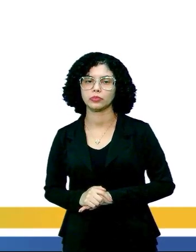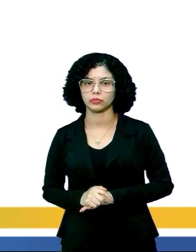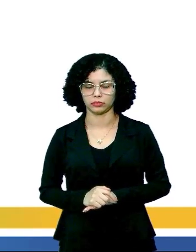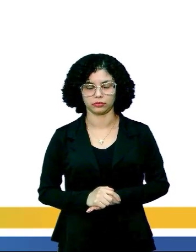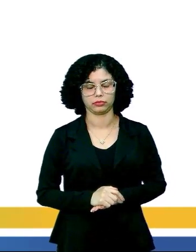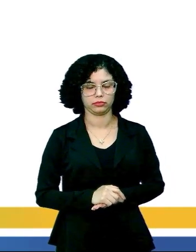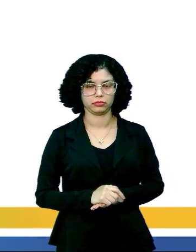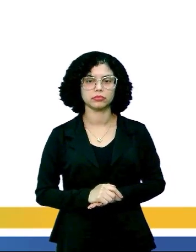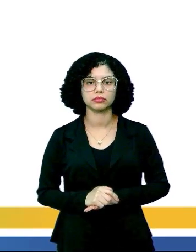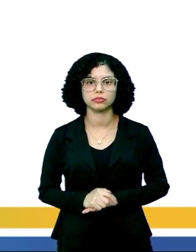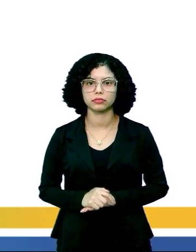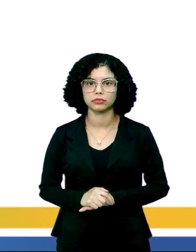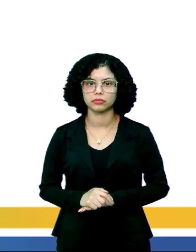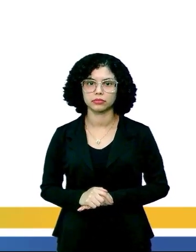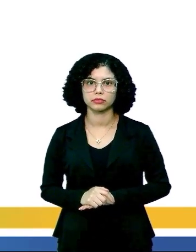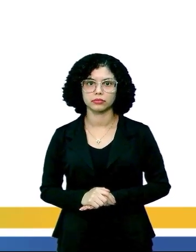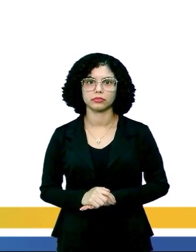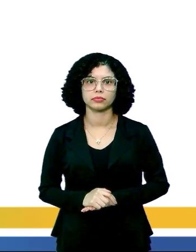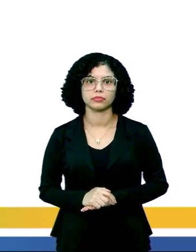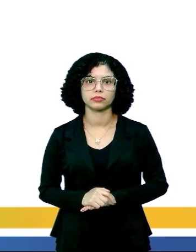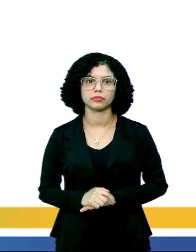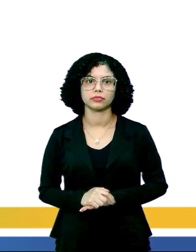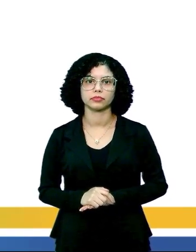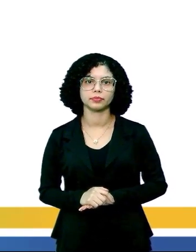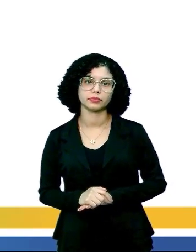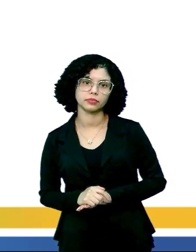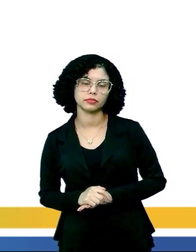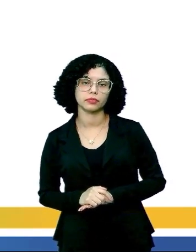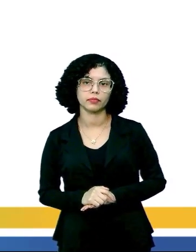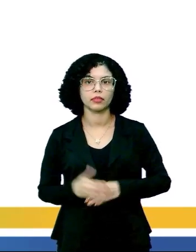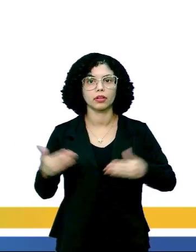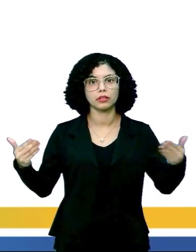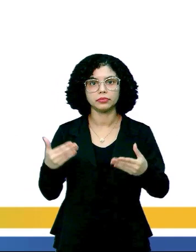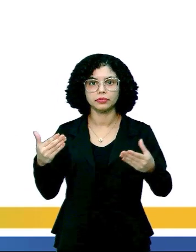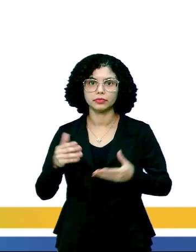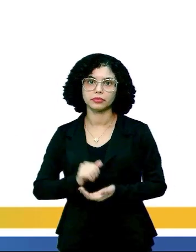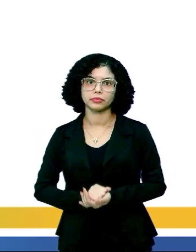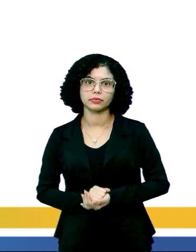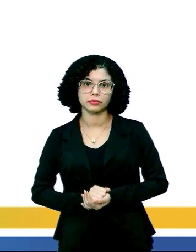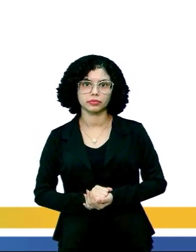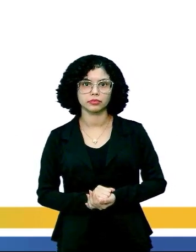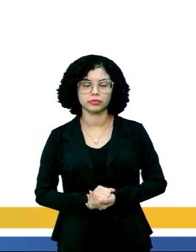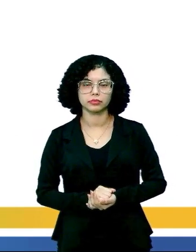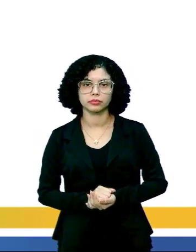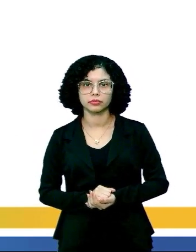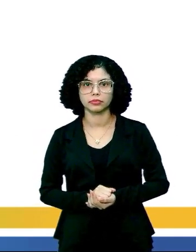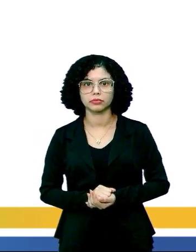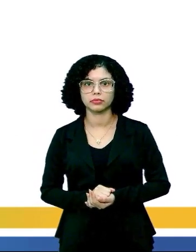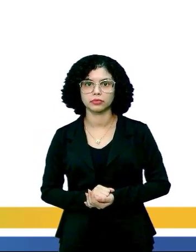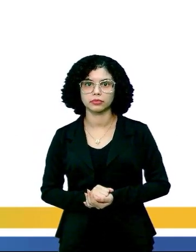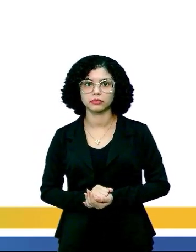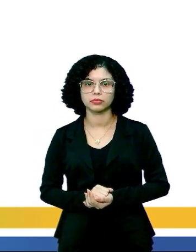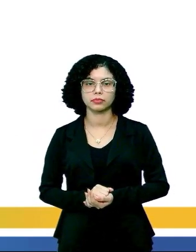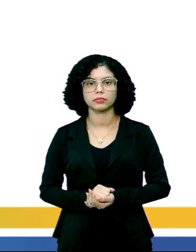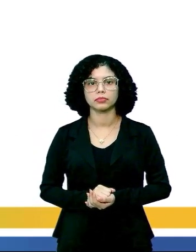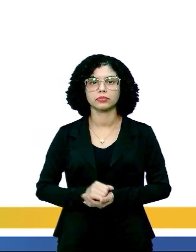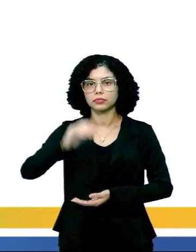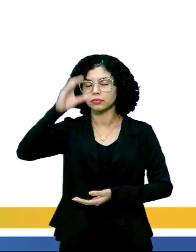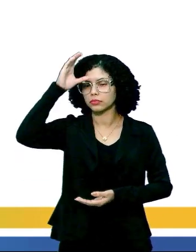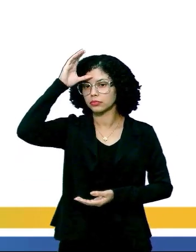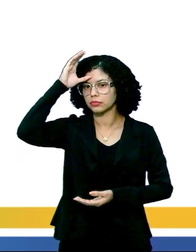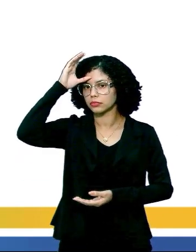Nationalities Vocabulary. Vamos ao vocabulário. Nós temos Turkey, que significa